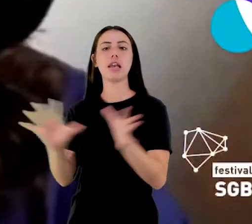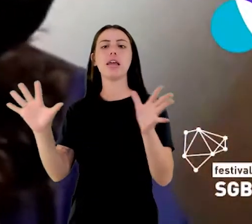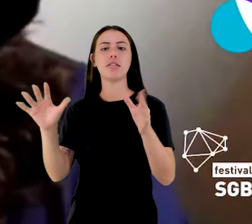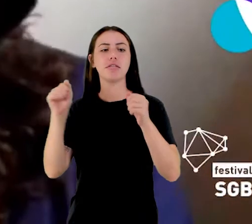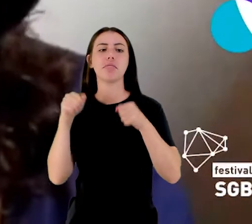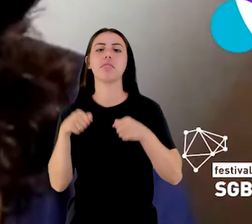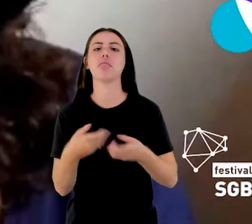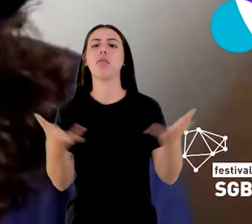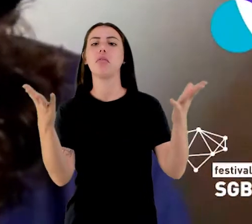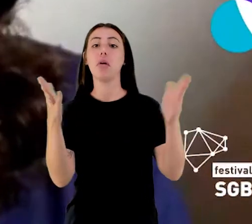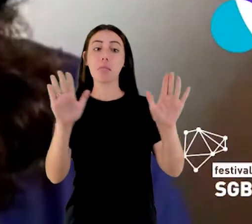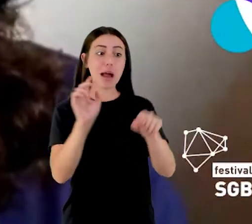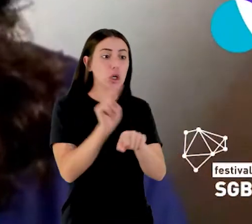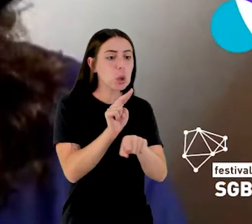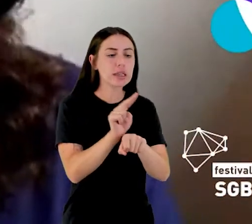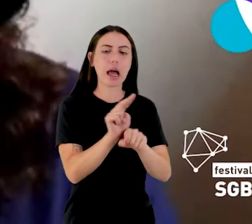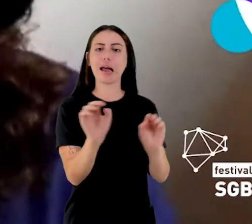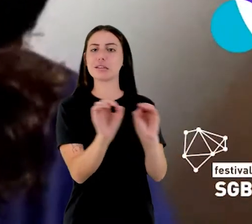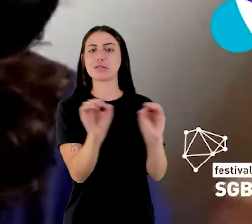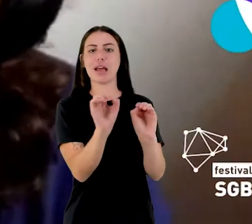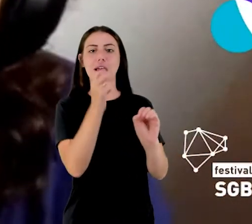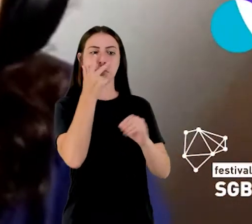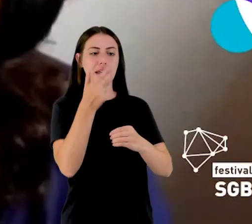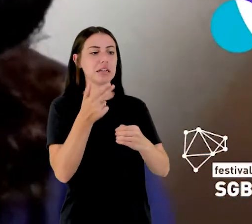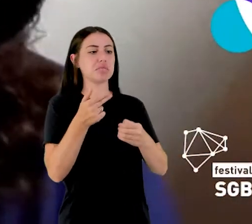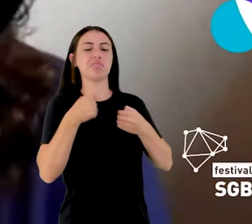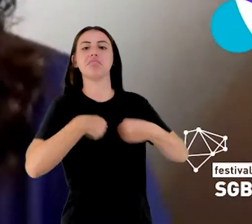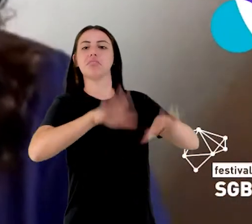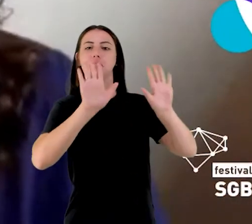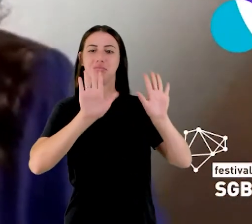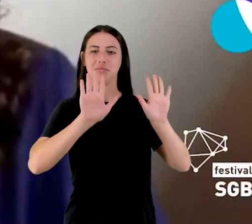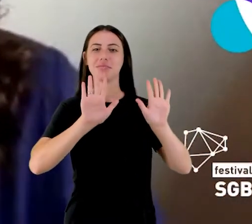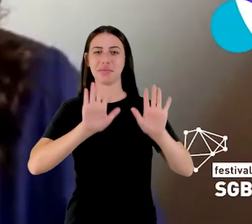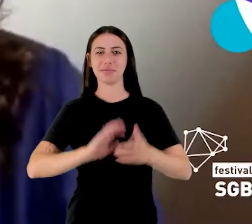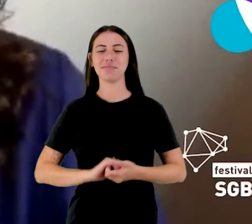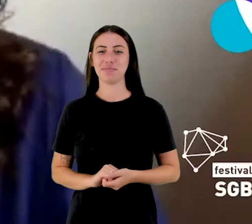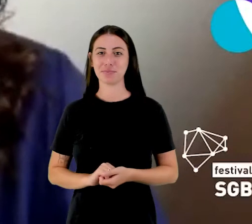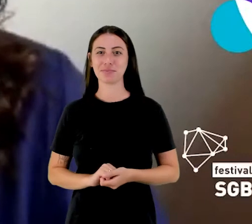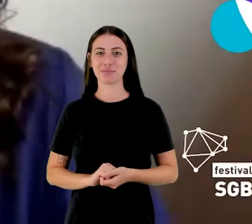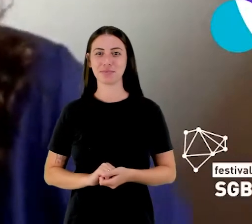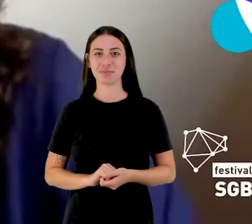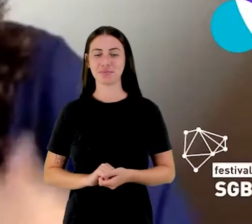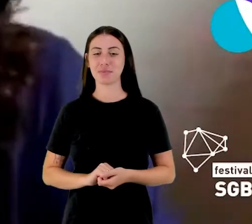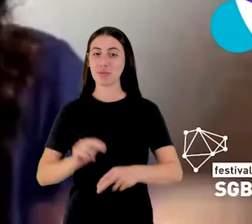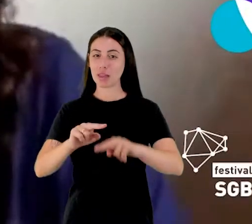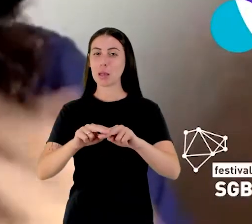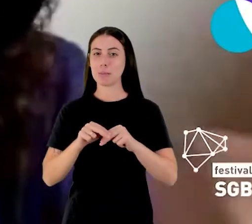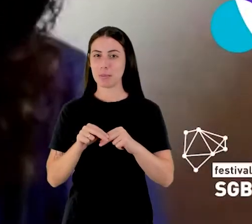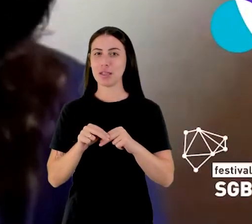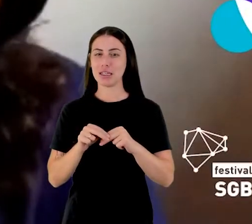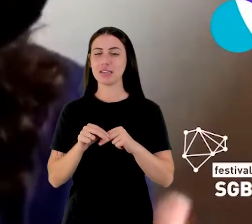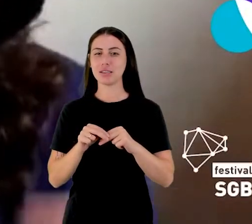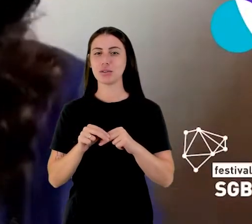interior de São Paulo e foram escravizados por 10 anos, e depois eles foram soltos sem o